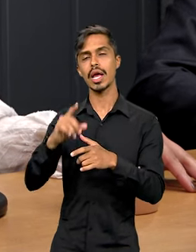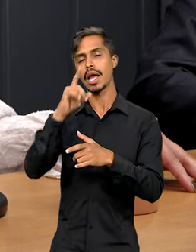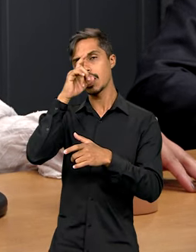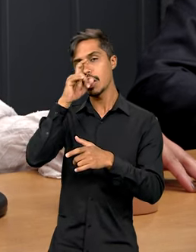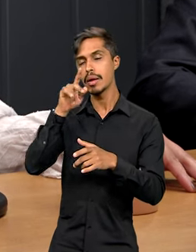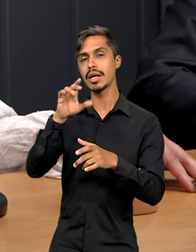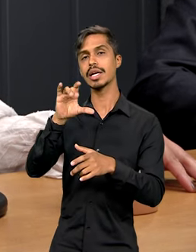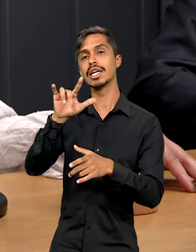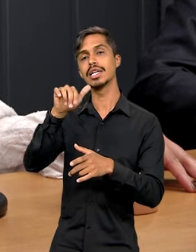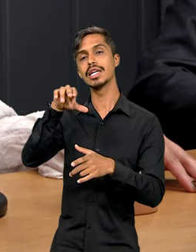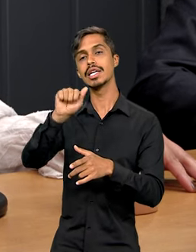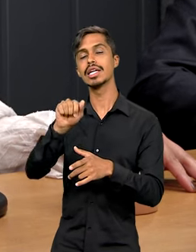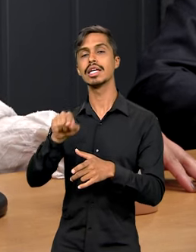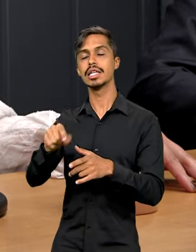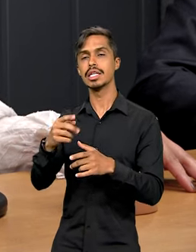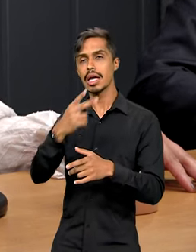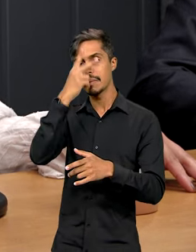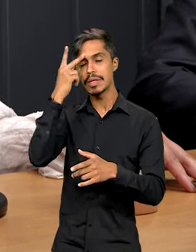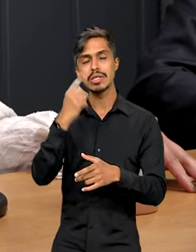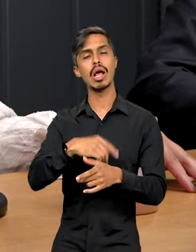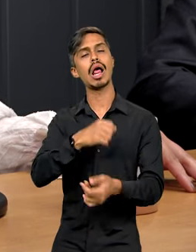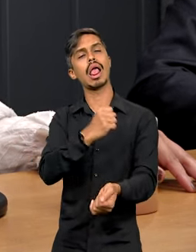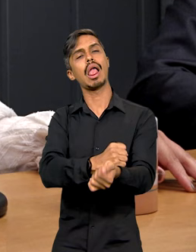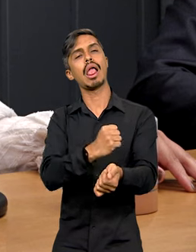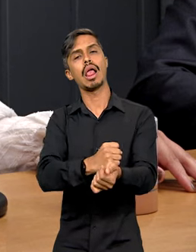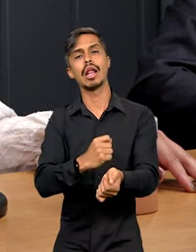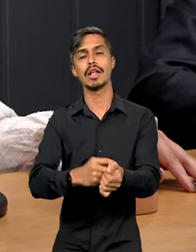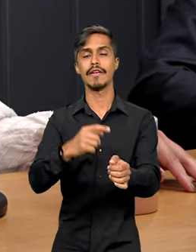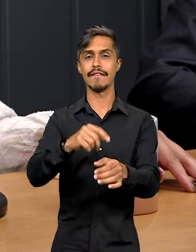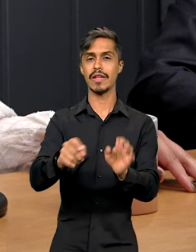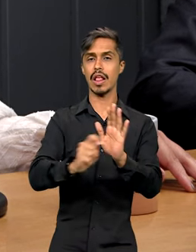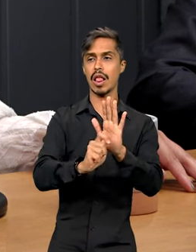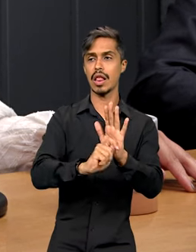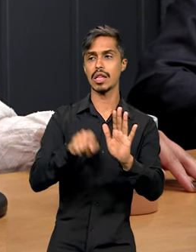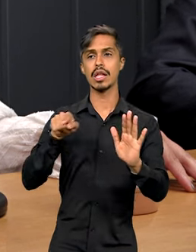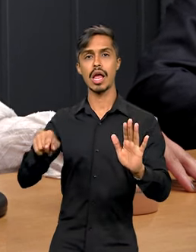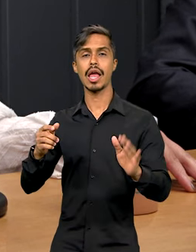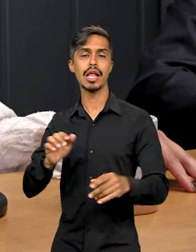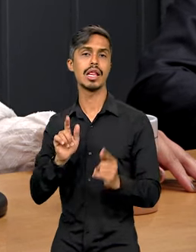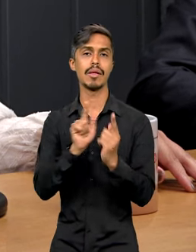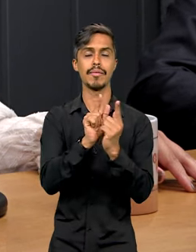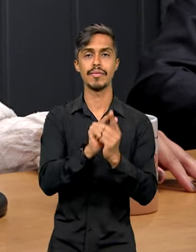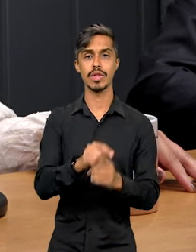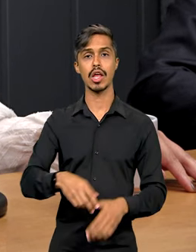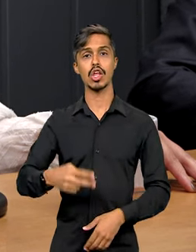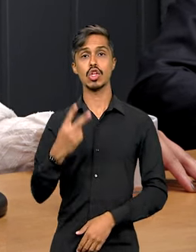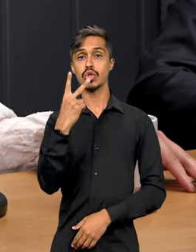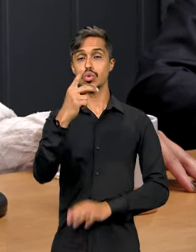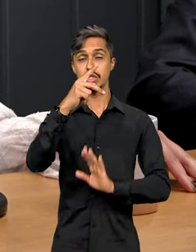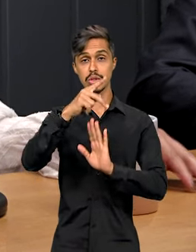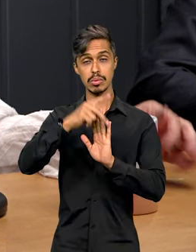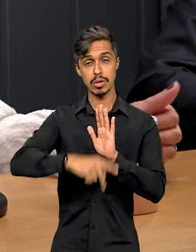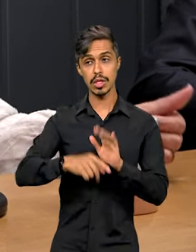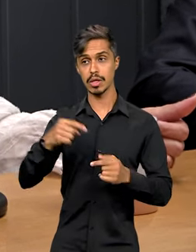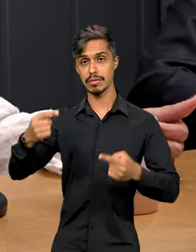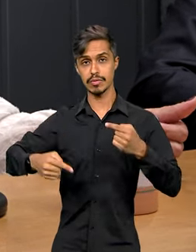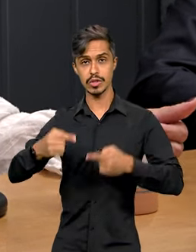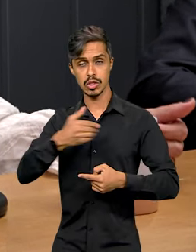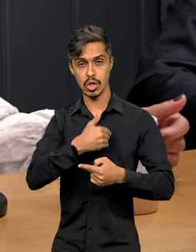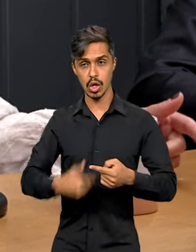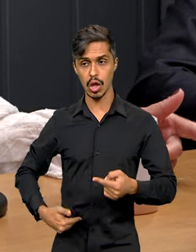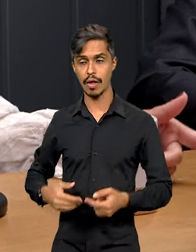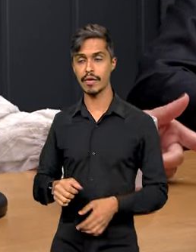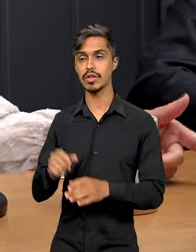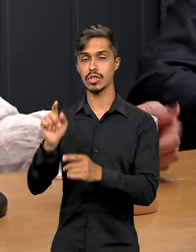contra dependência química em Sobradinho no Distrito Federal é a mistura de duas políticas sociais a de